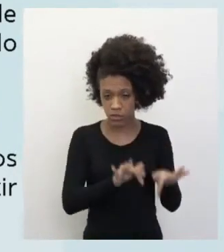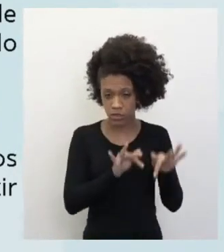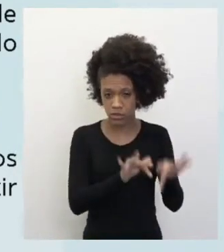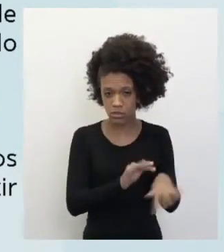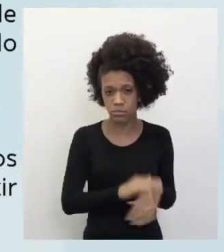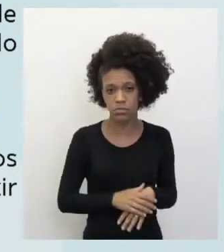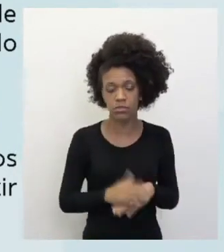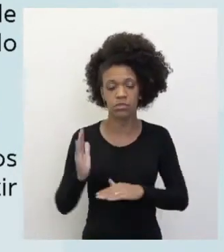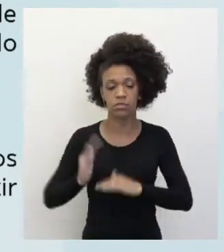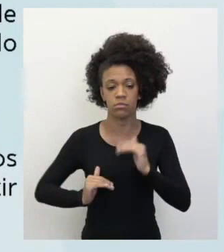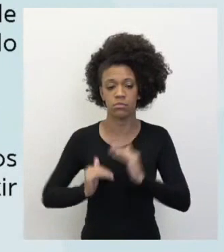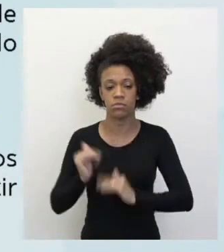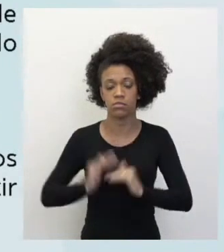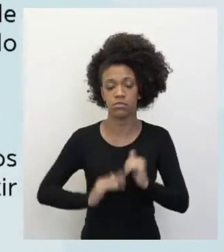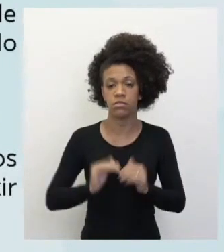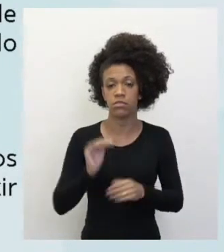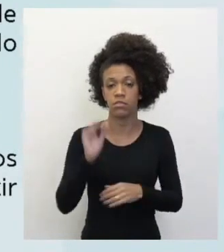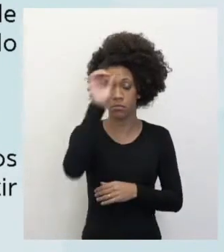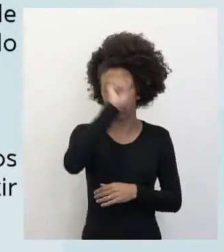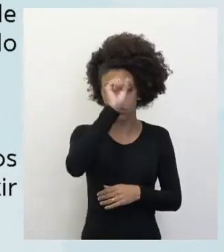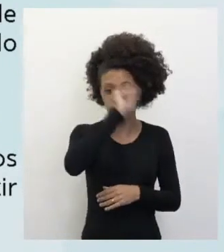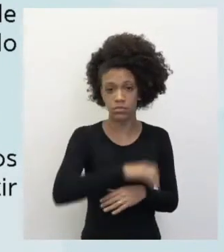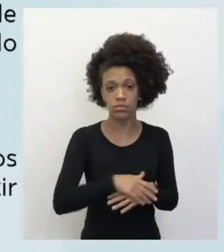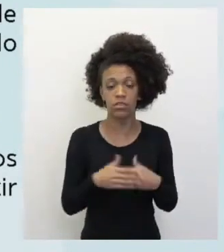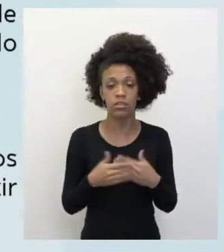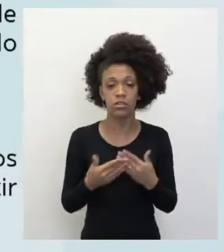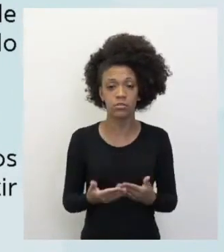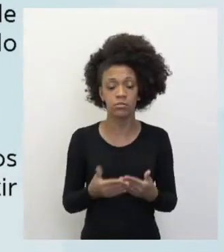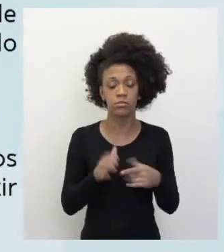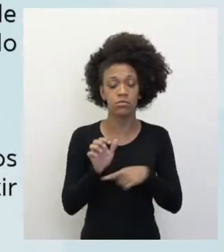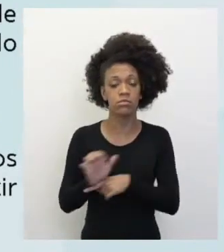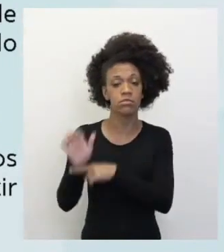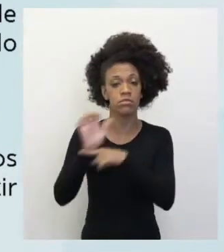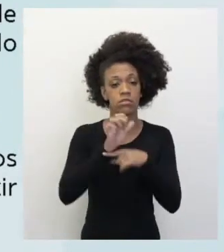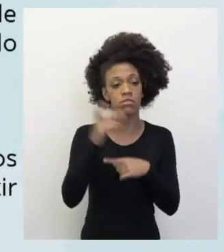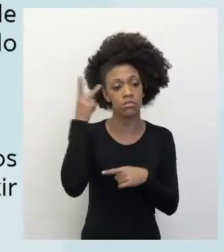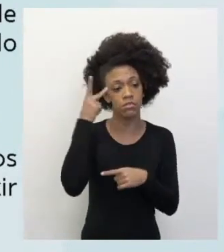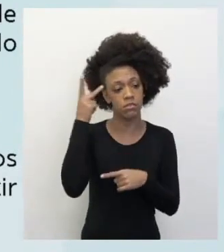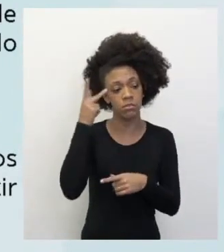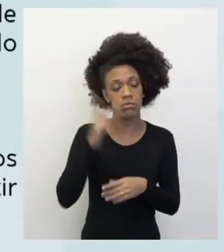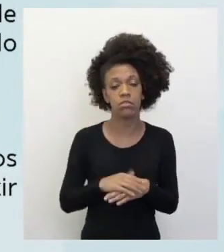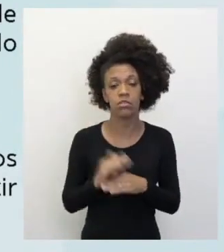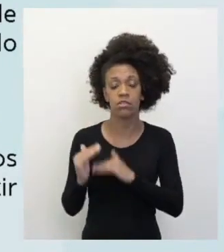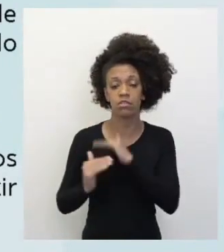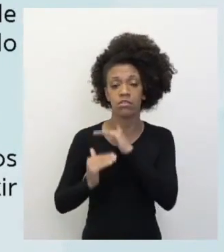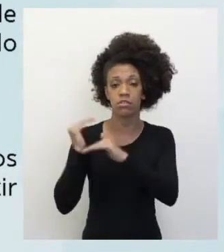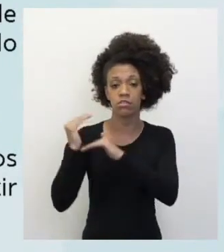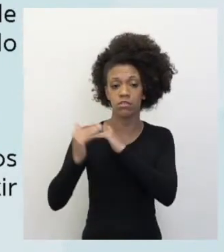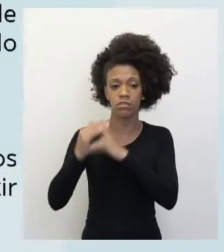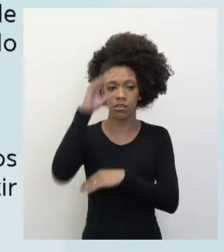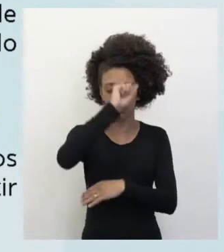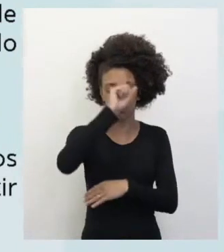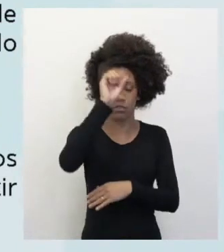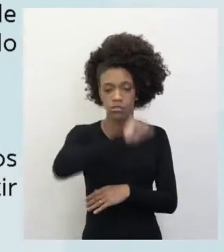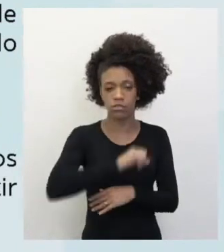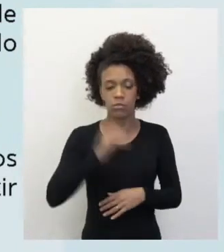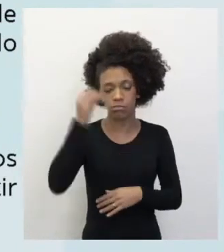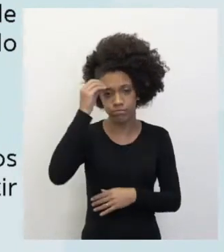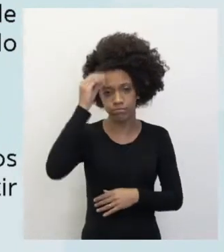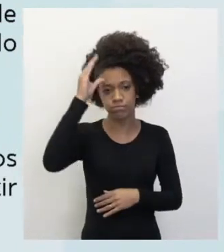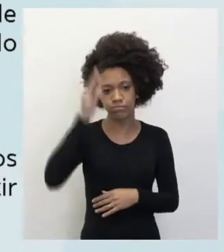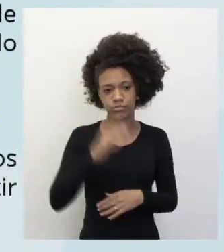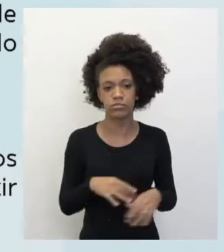A habilidade que trabalharemos do currículo do Estado de São Paulo é desenvolver a compreensão dos elementos socioculturais